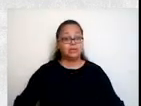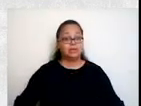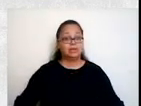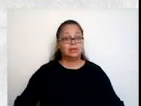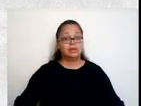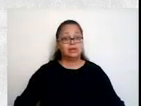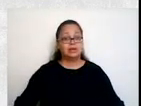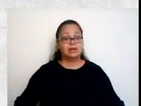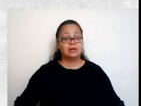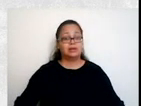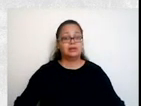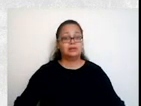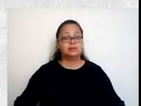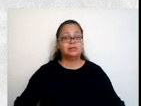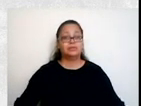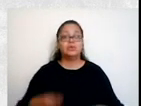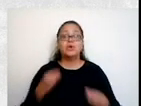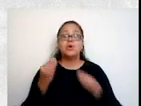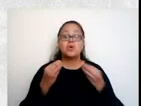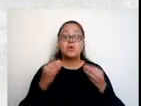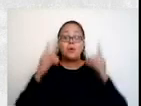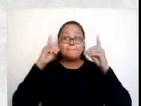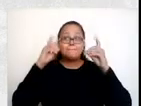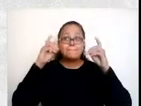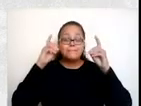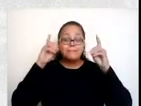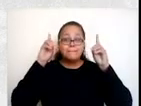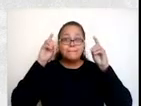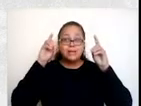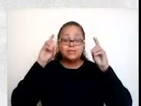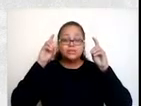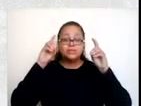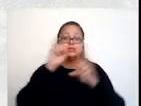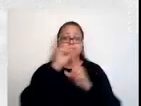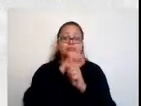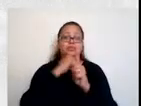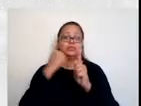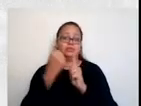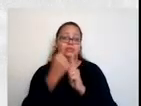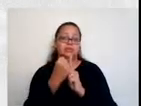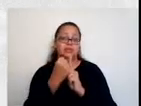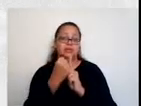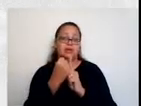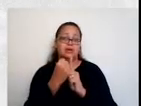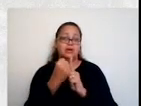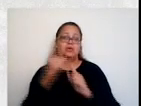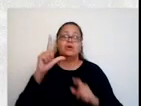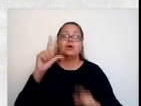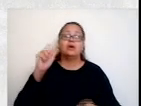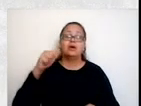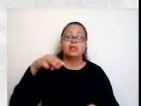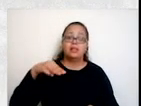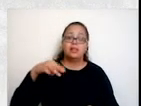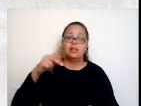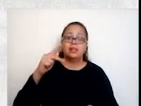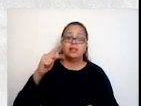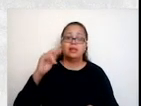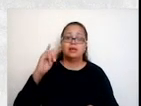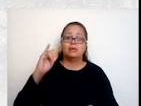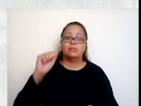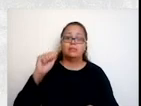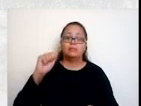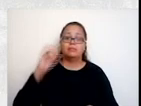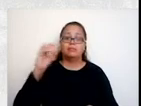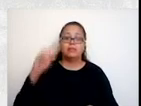cangaço como banditismo social. Lampião e seus seguidores, seu